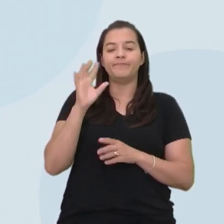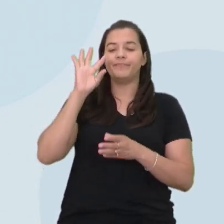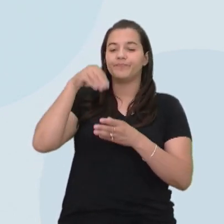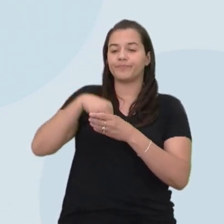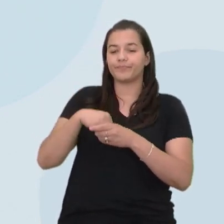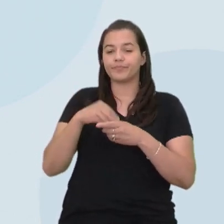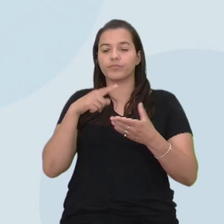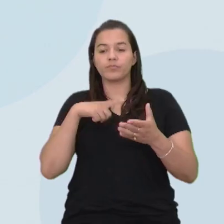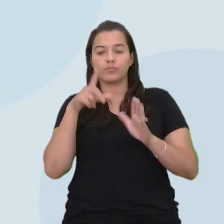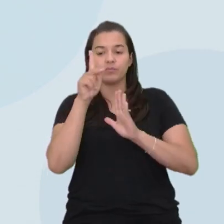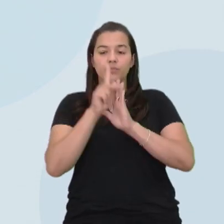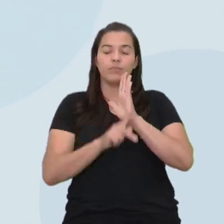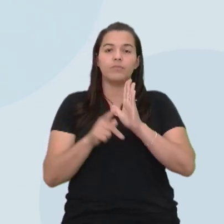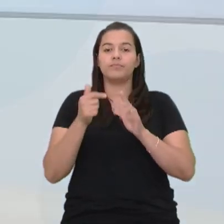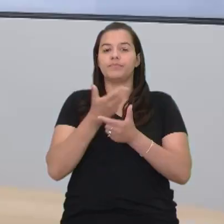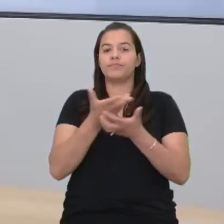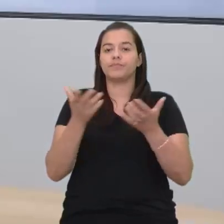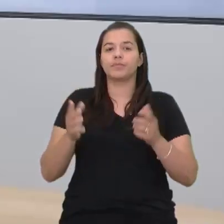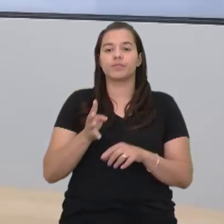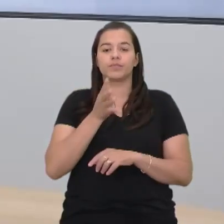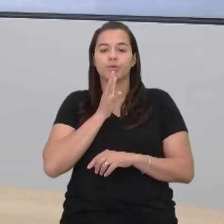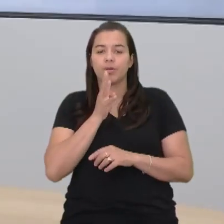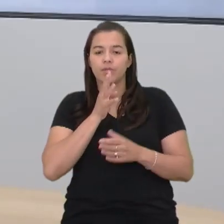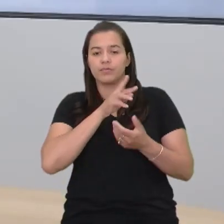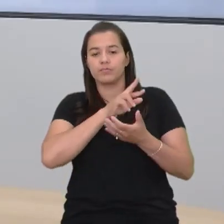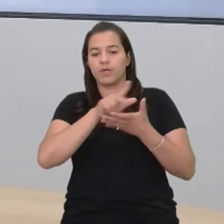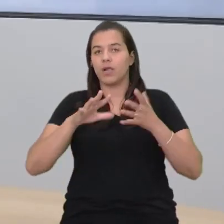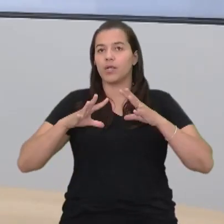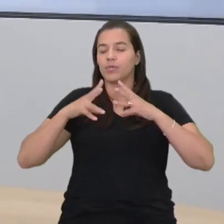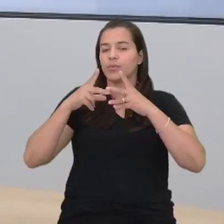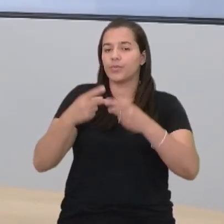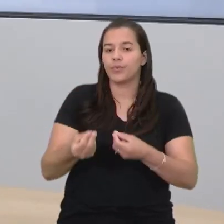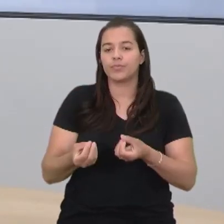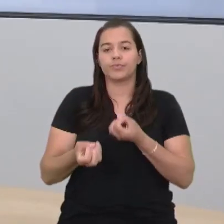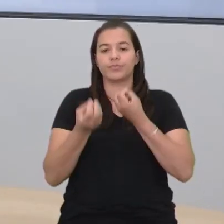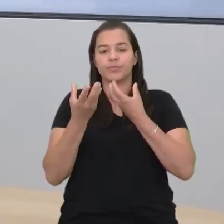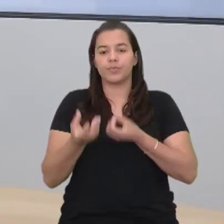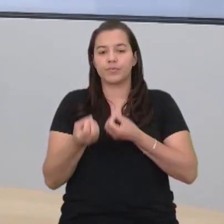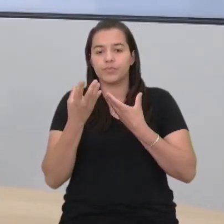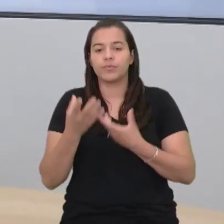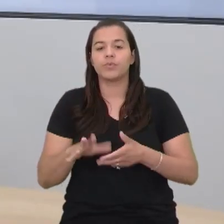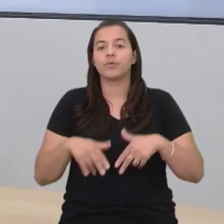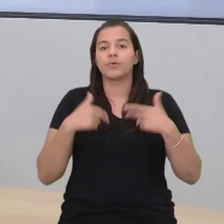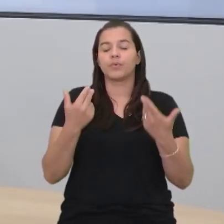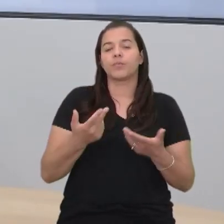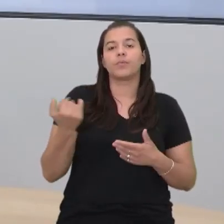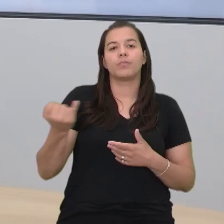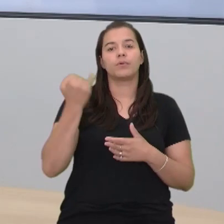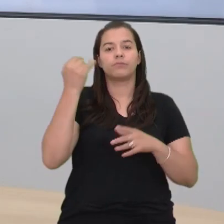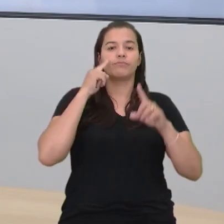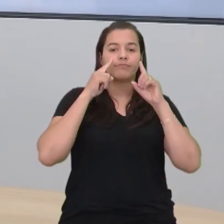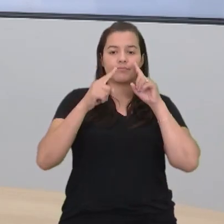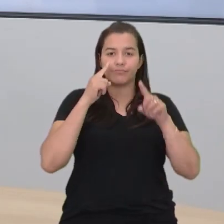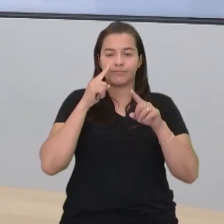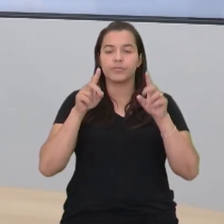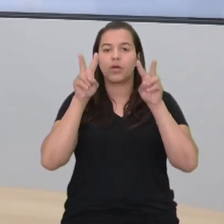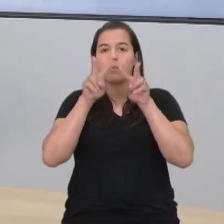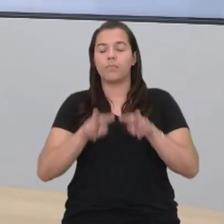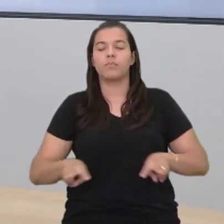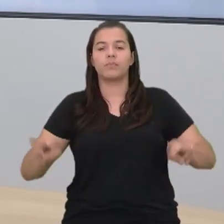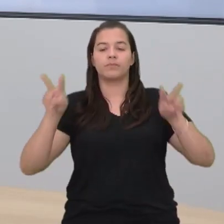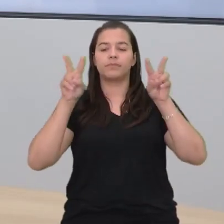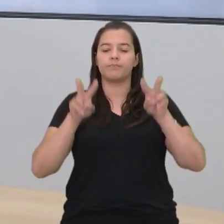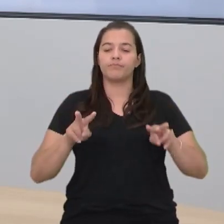coloca personagem, onde você põe os scripts, que é todo o código, né? Onde puxa o código, quem são os blocos de comando. Então, eu fiz uma visão